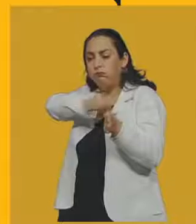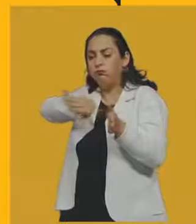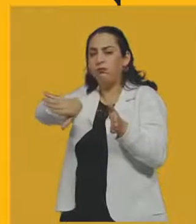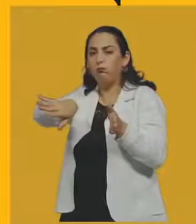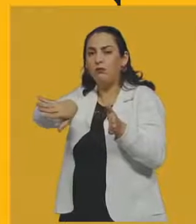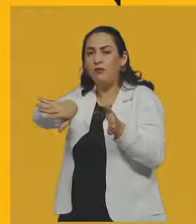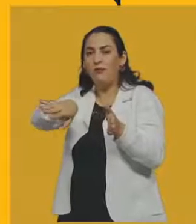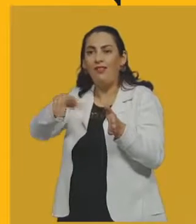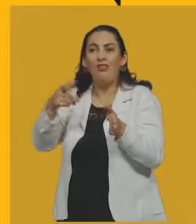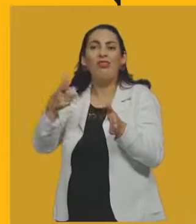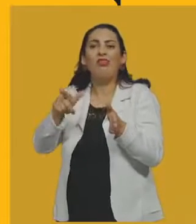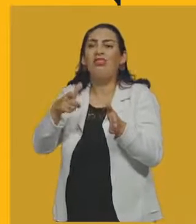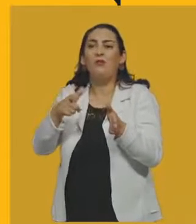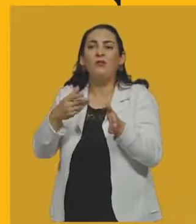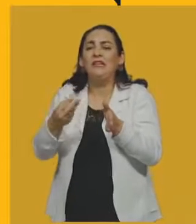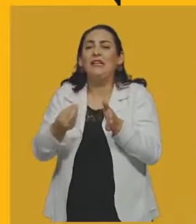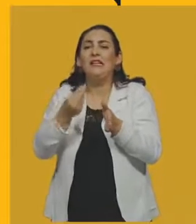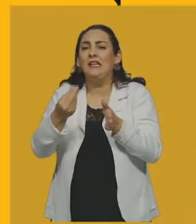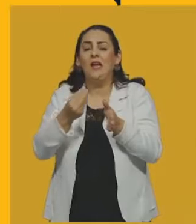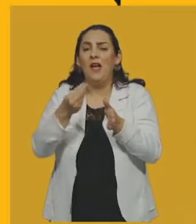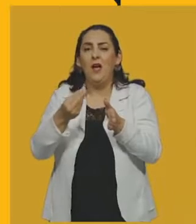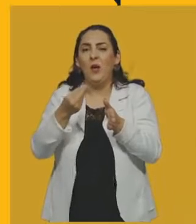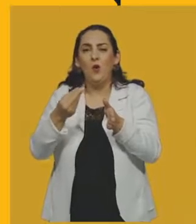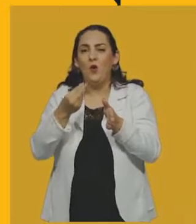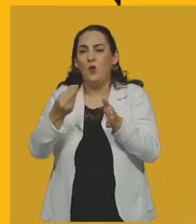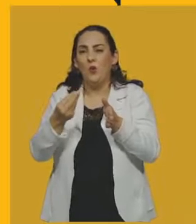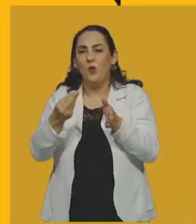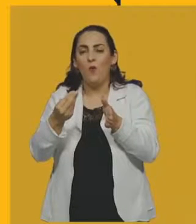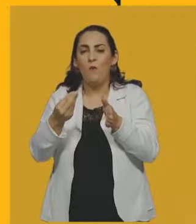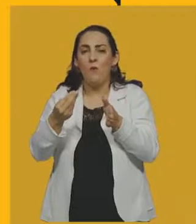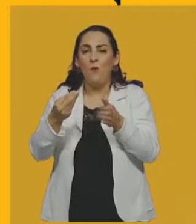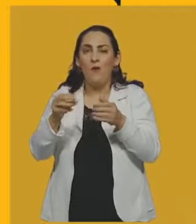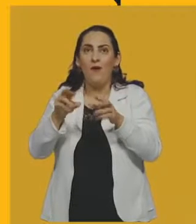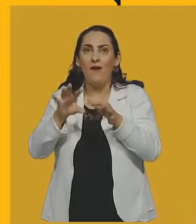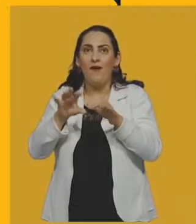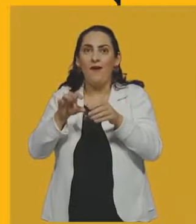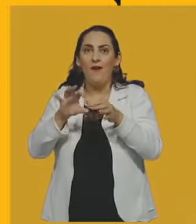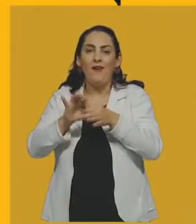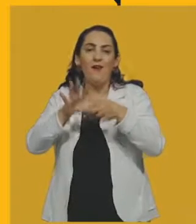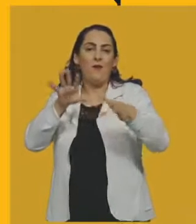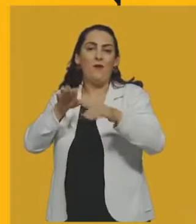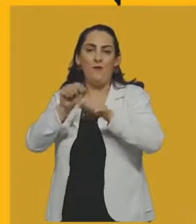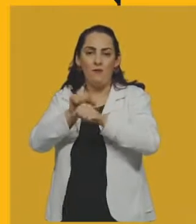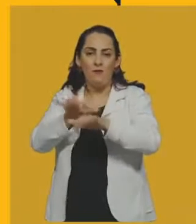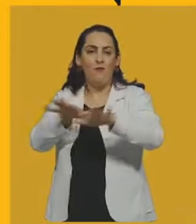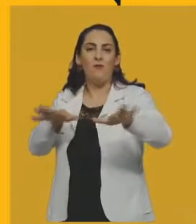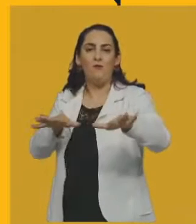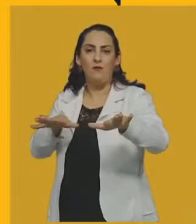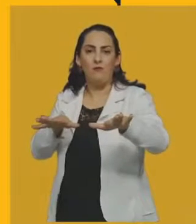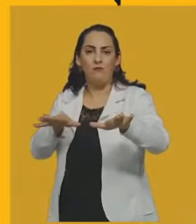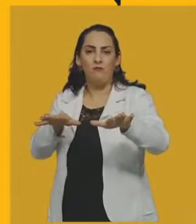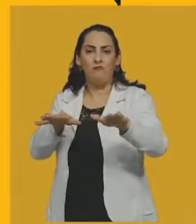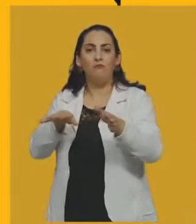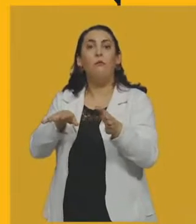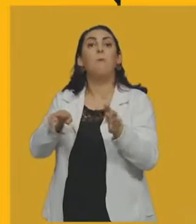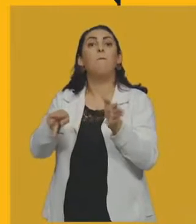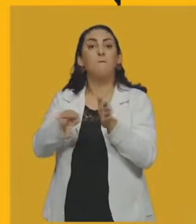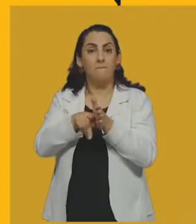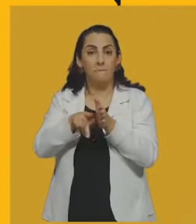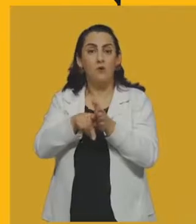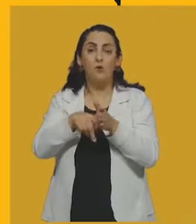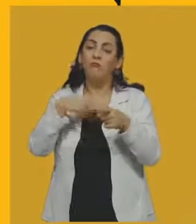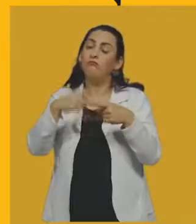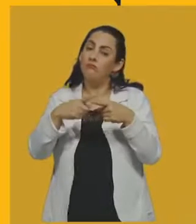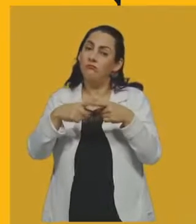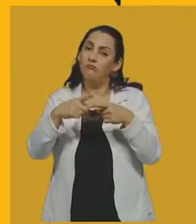sofriam essa dispersação ou simplesmente sofriam poucas. Mas a grande maioria conseguiu atravessar a placa